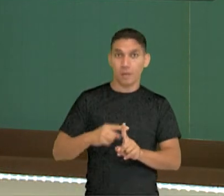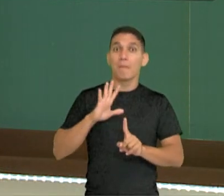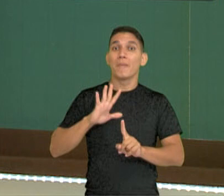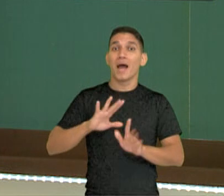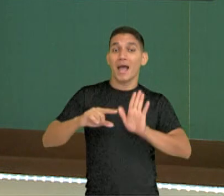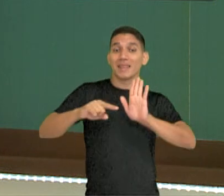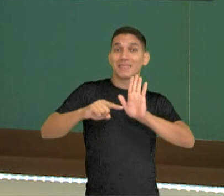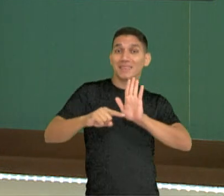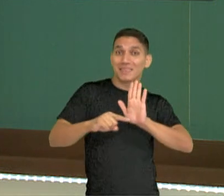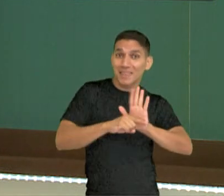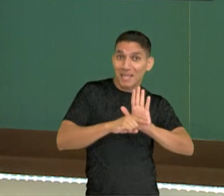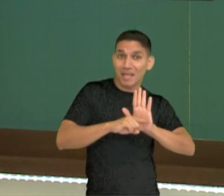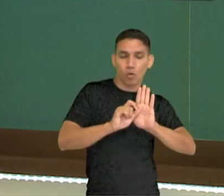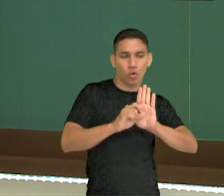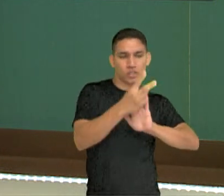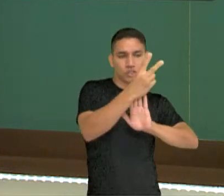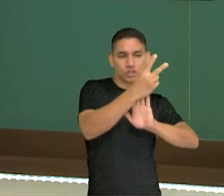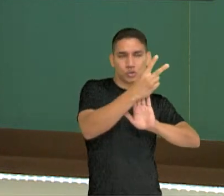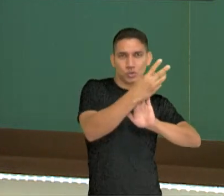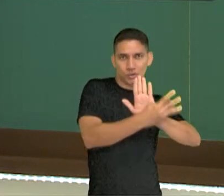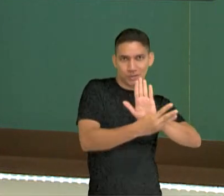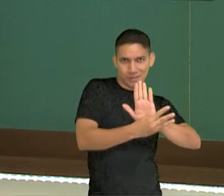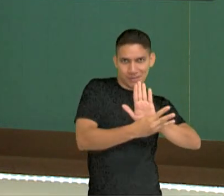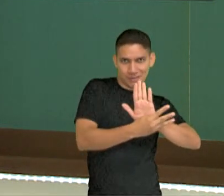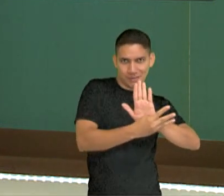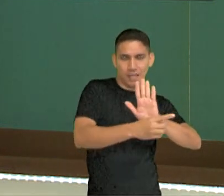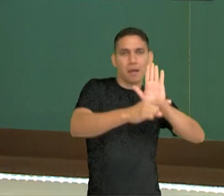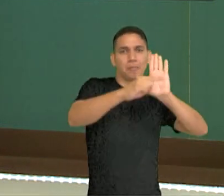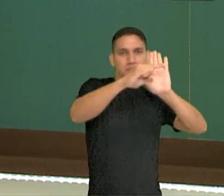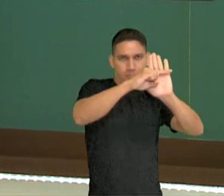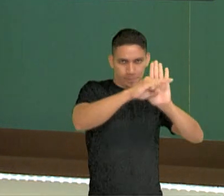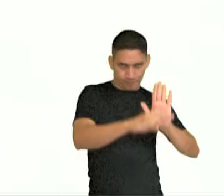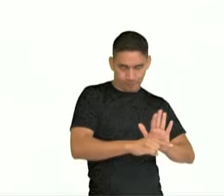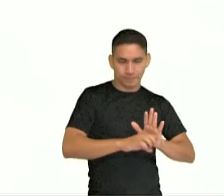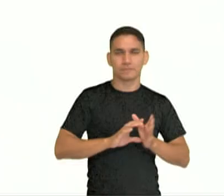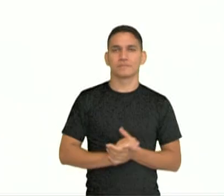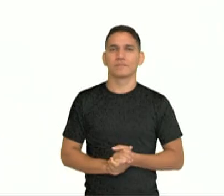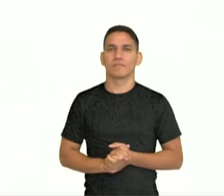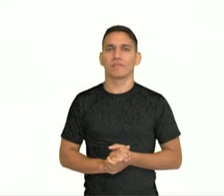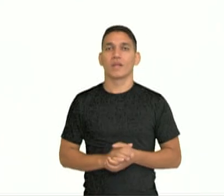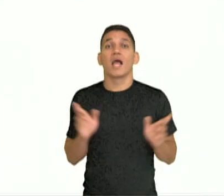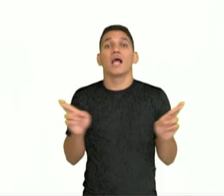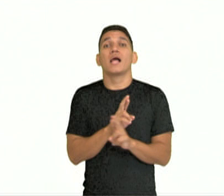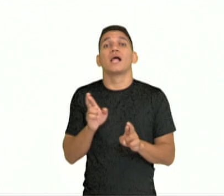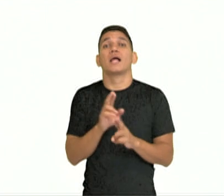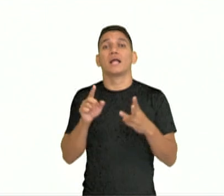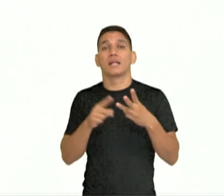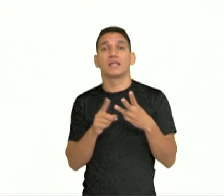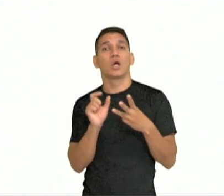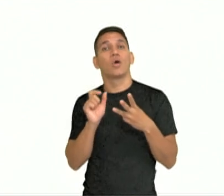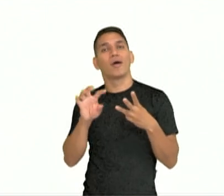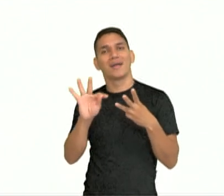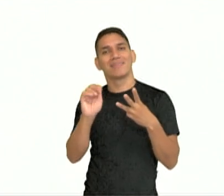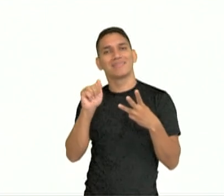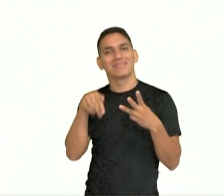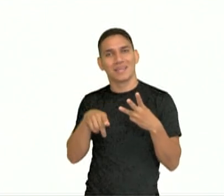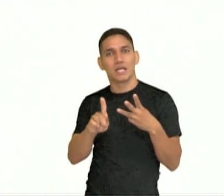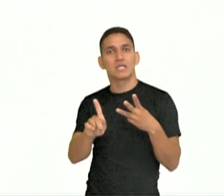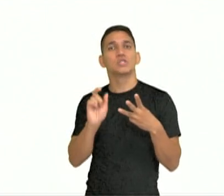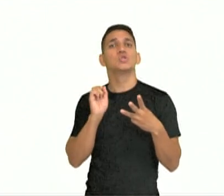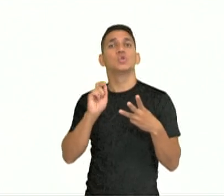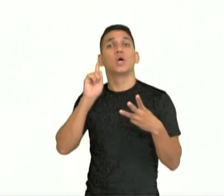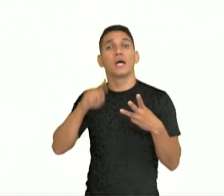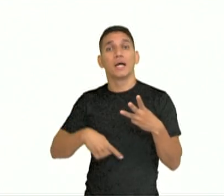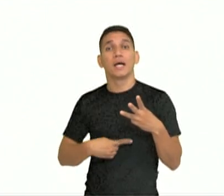para ângulos que estão no segundo e terceiro quadrante. A terceira relação que nós estamos falando, que é a tangente, ela